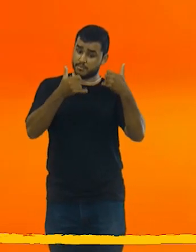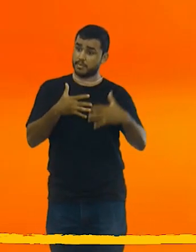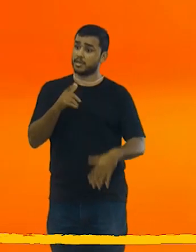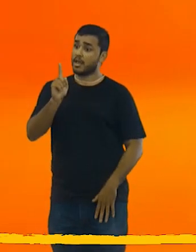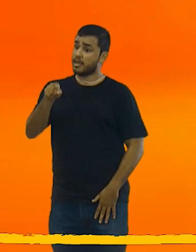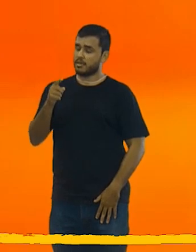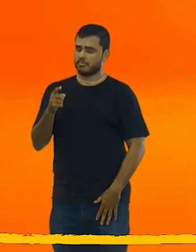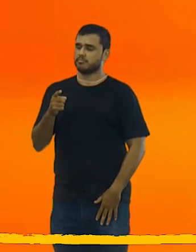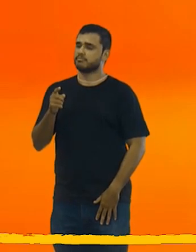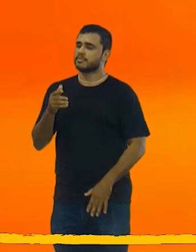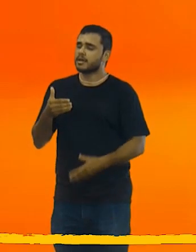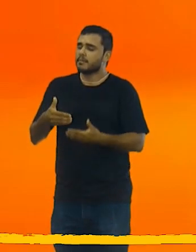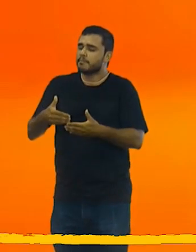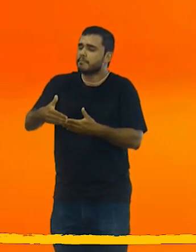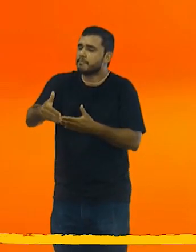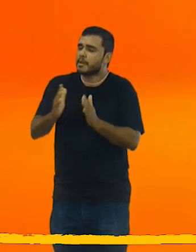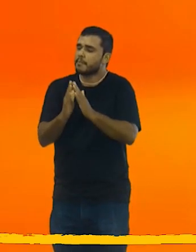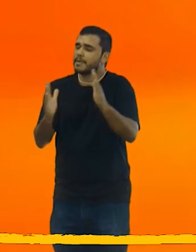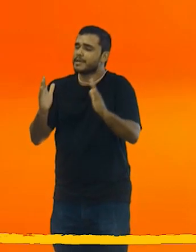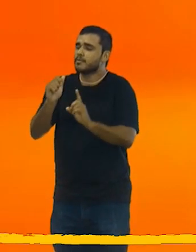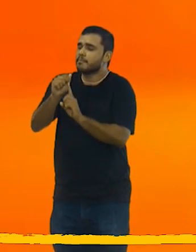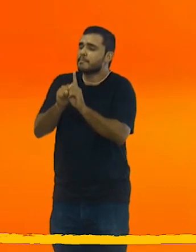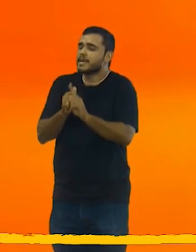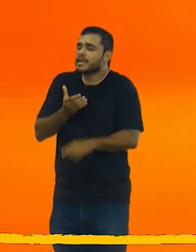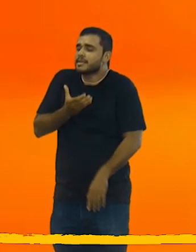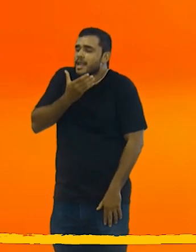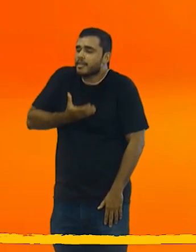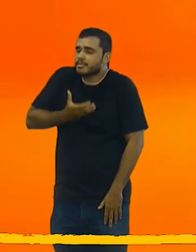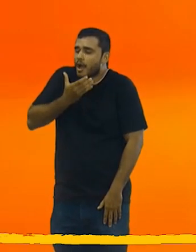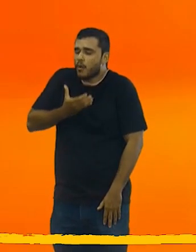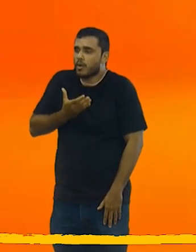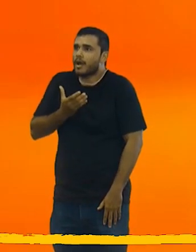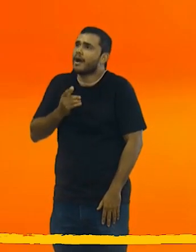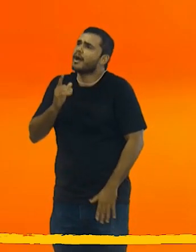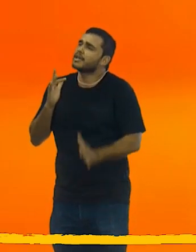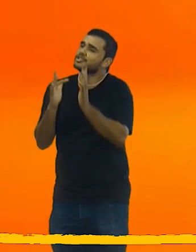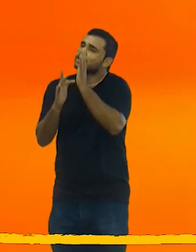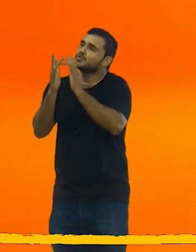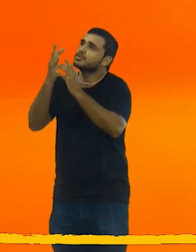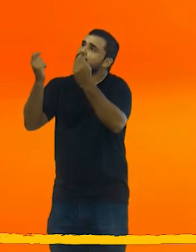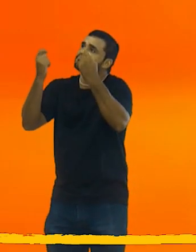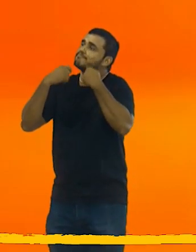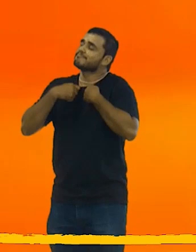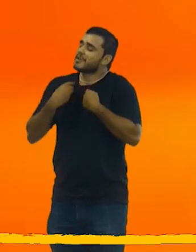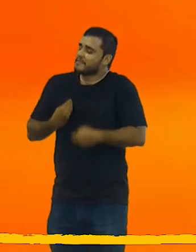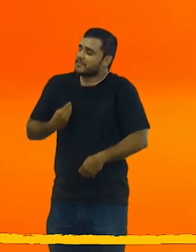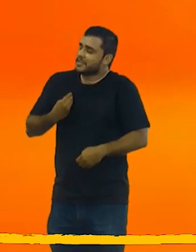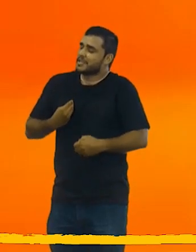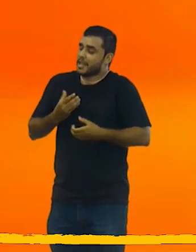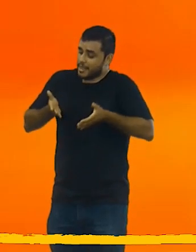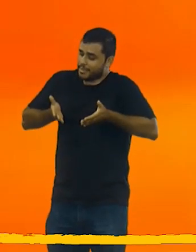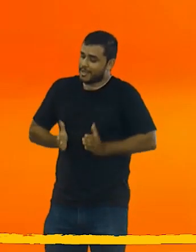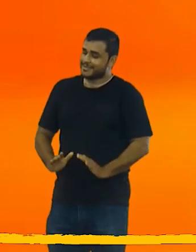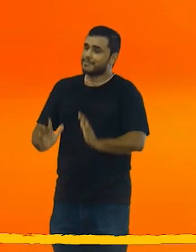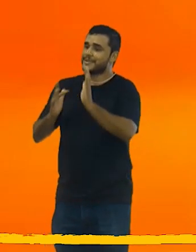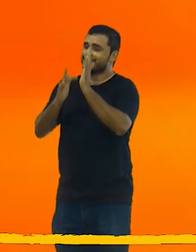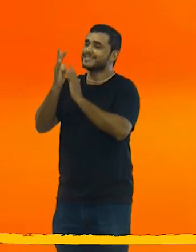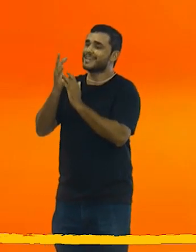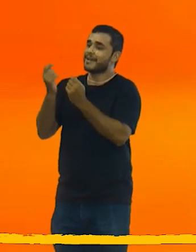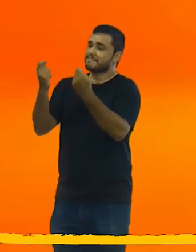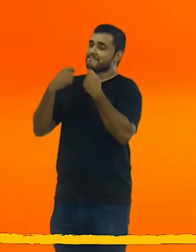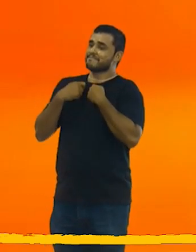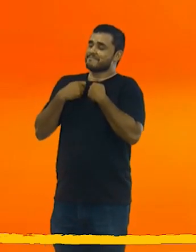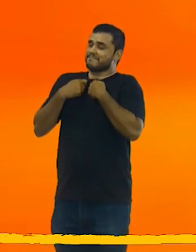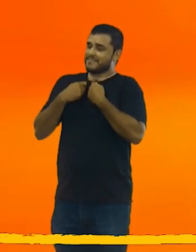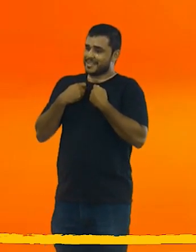vida, que é o que vai acontecer com o personagem. Por isso que eu falo que João Cabral é um escritor de regionalismo universalista,